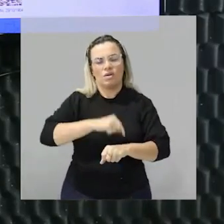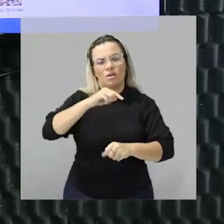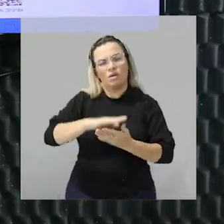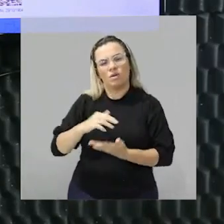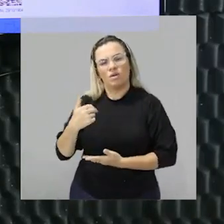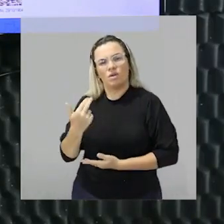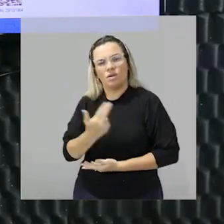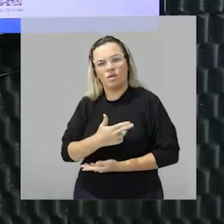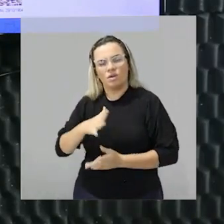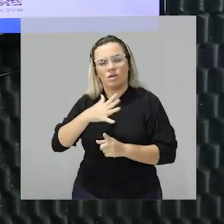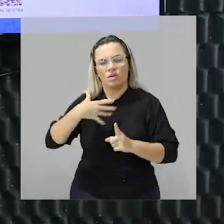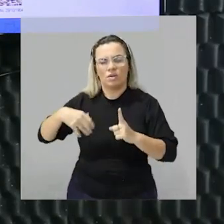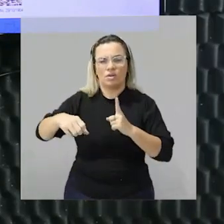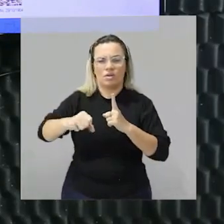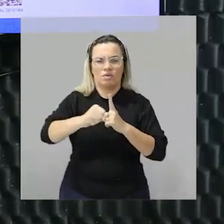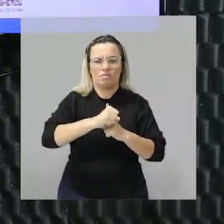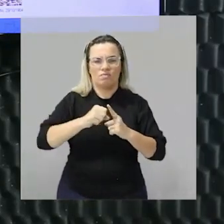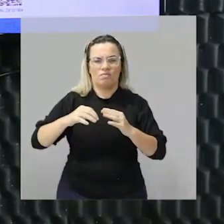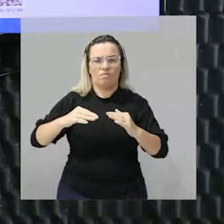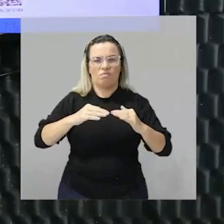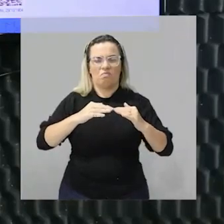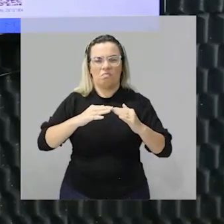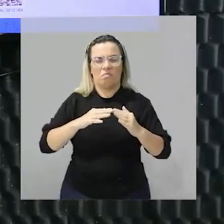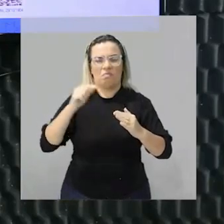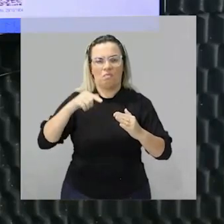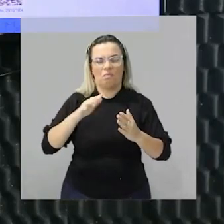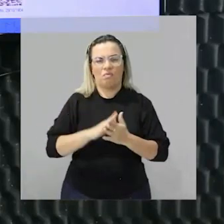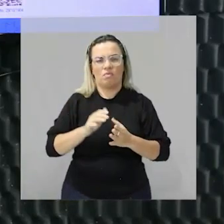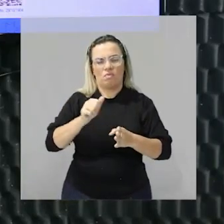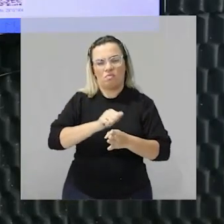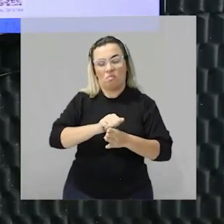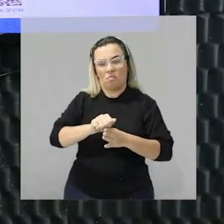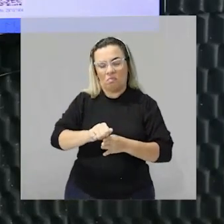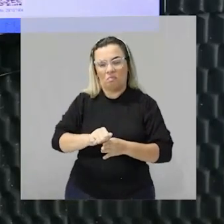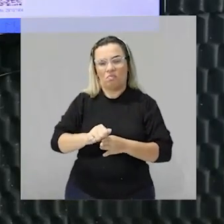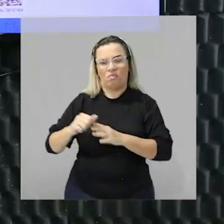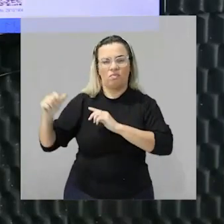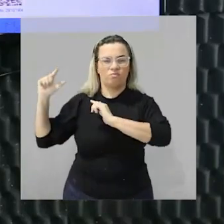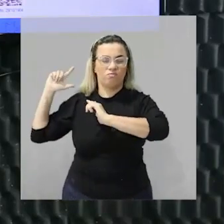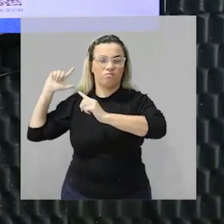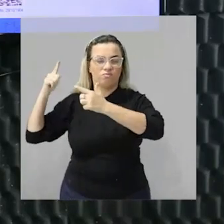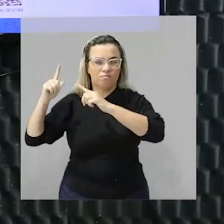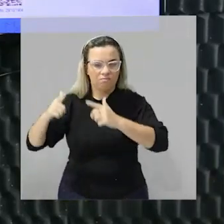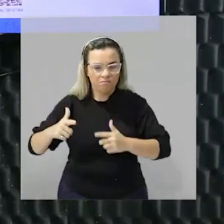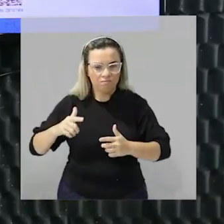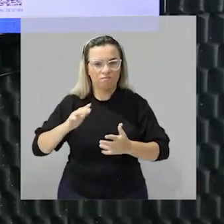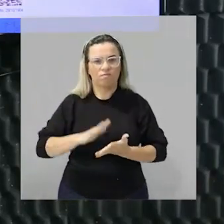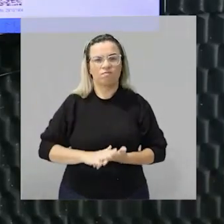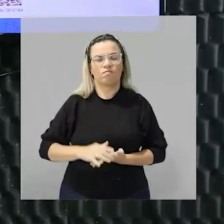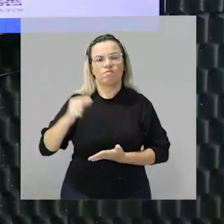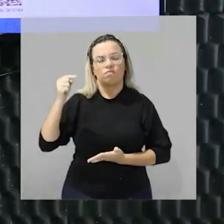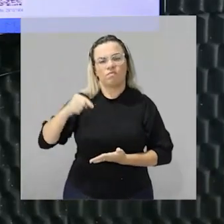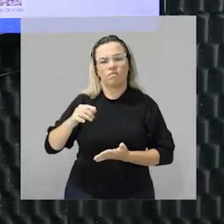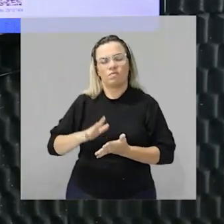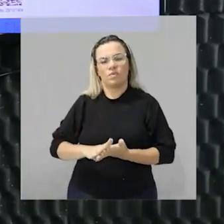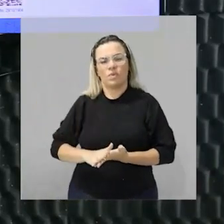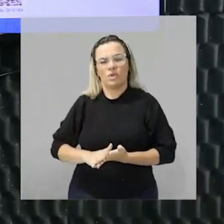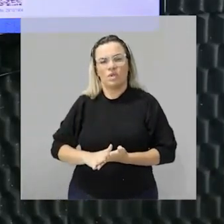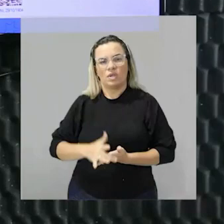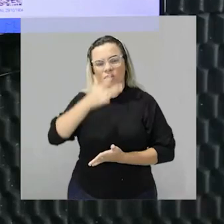nós temos uma sociedade ainda de padrões morais muito conservadores, e os agentes